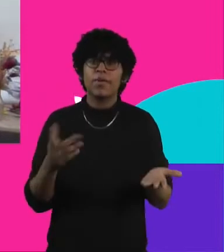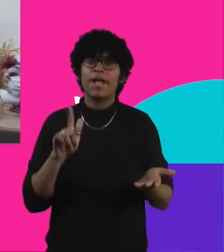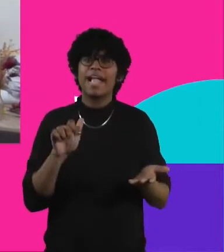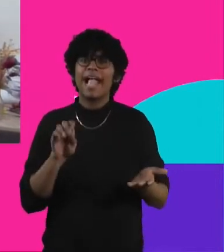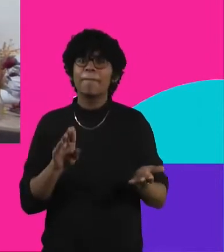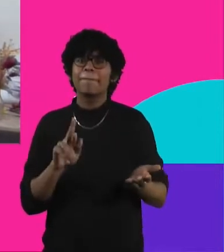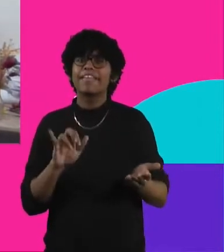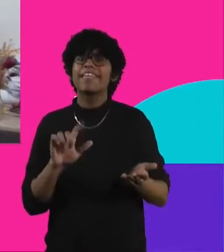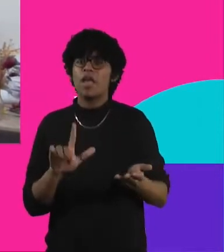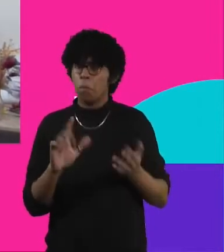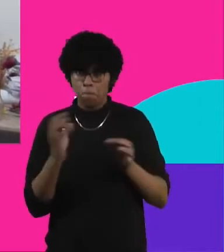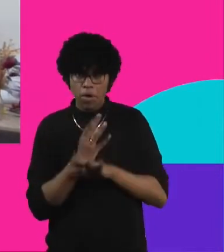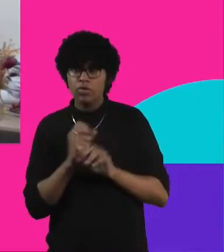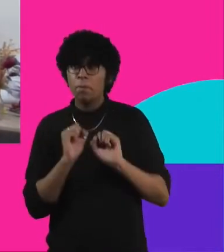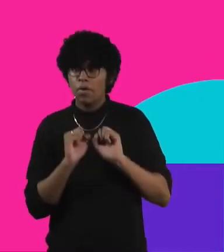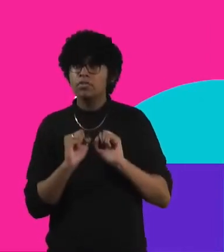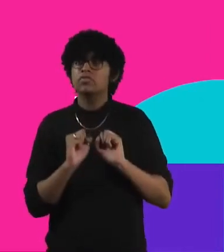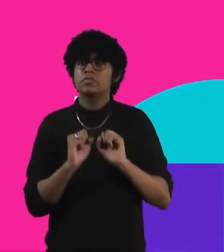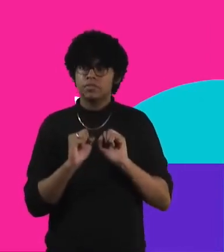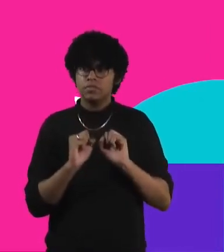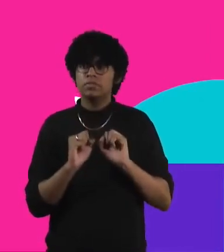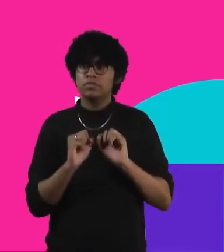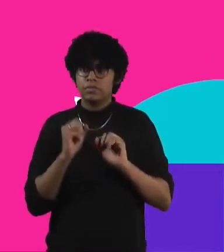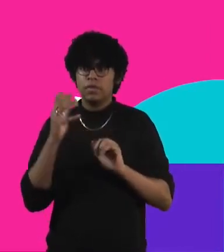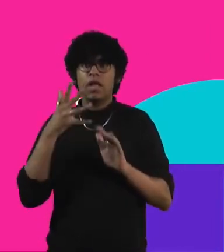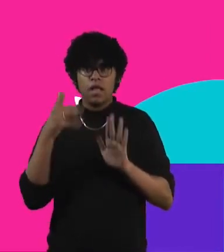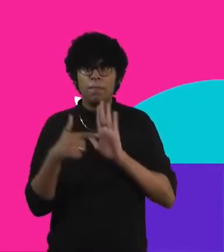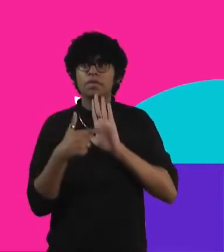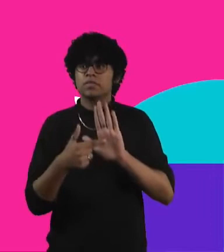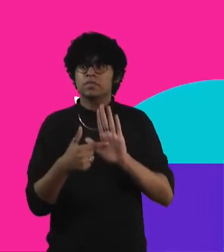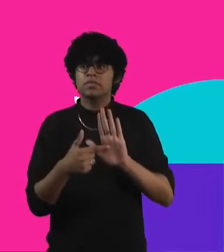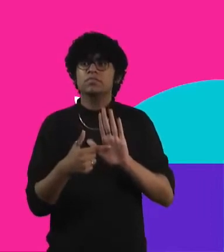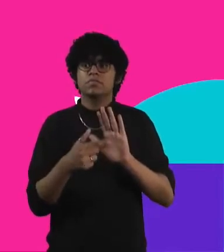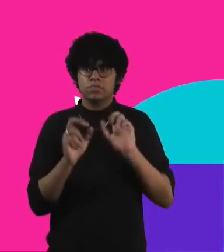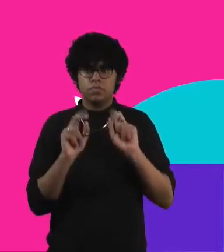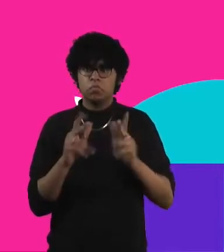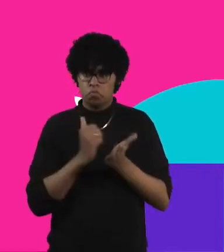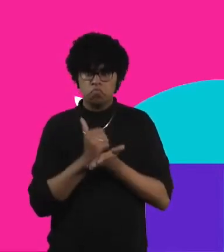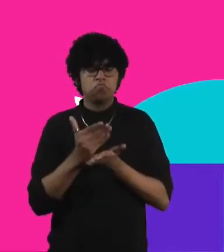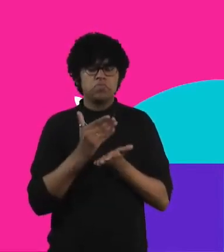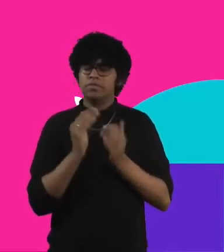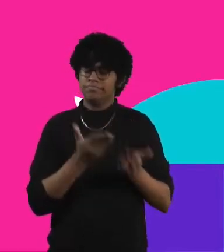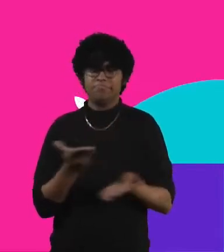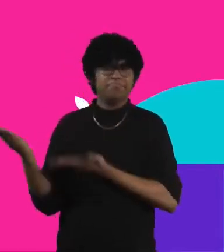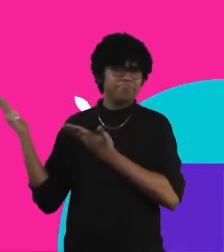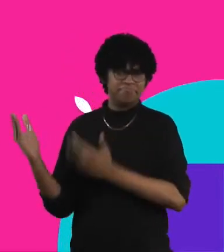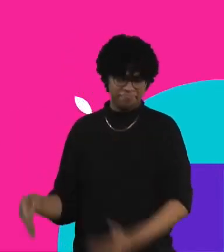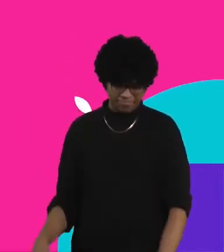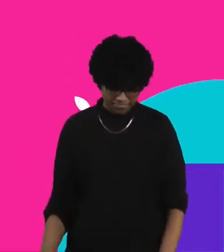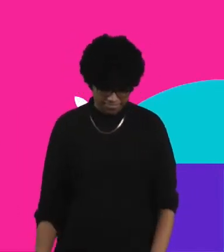quando você estiver pronto aí, quando tiver tudo certo, a apresentação consegue colocar na tela, show, pode começar. O palco é teu.